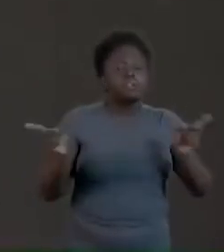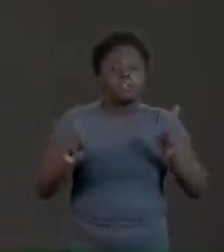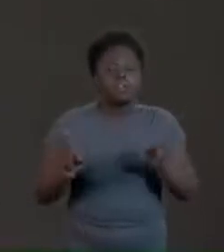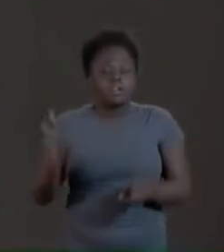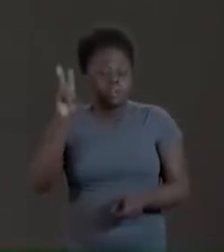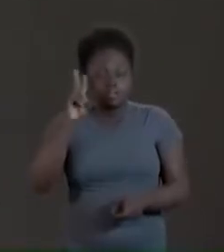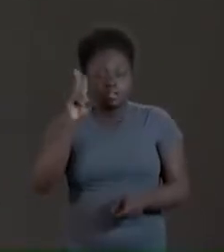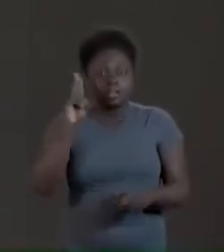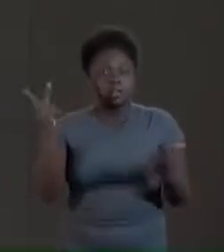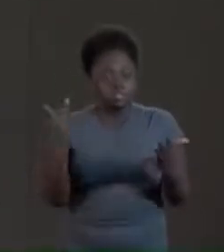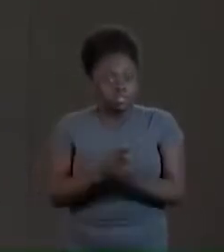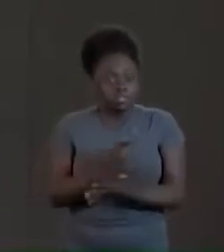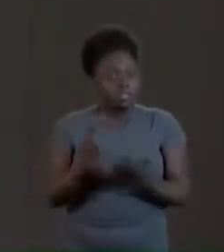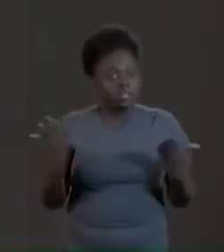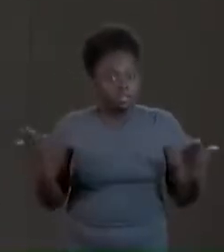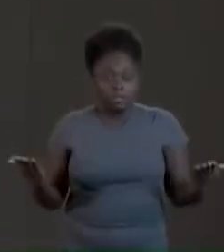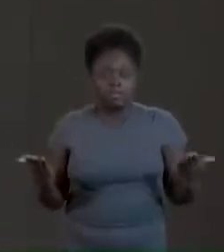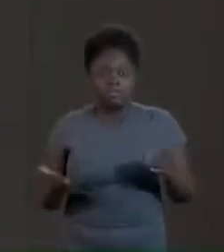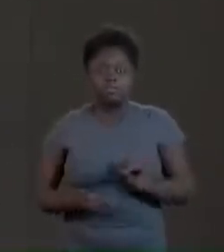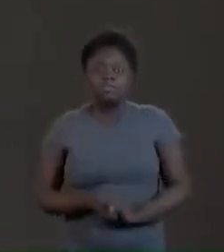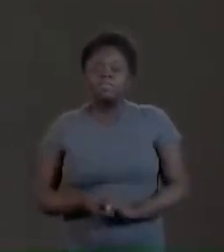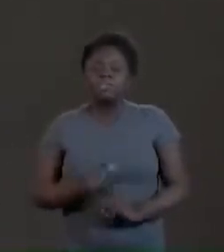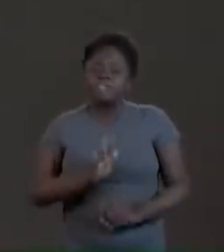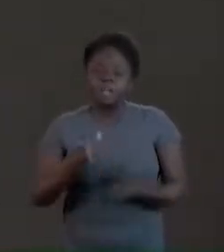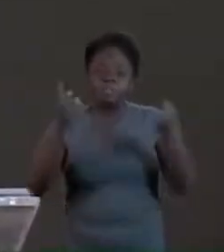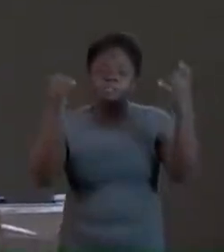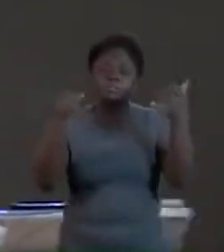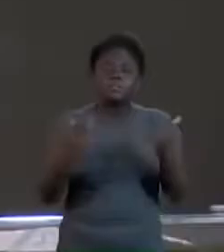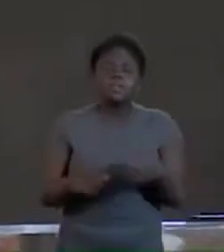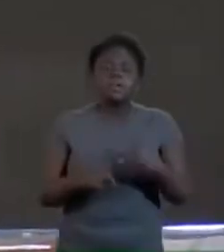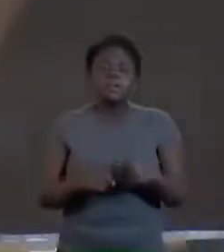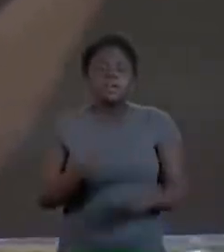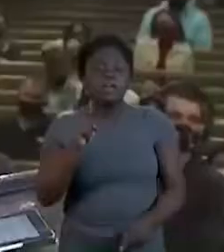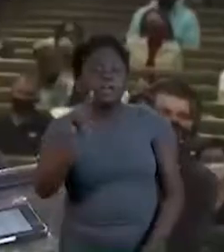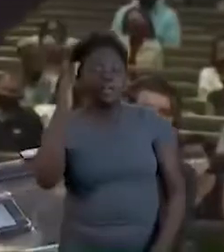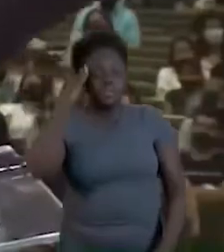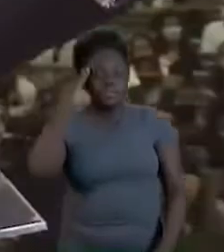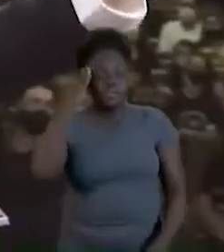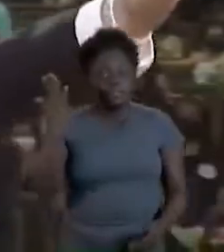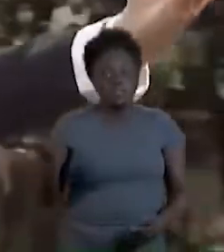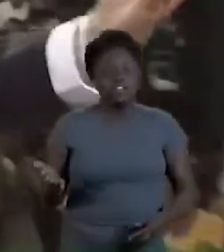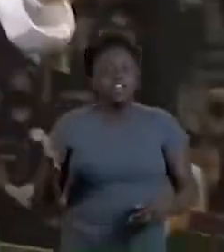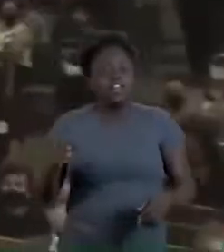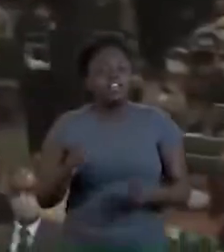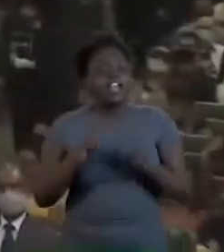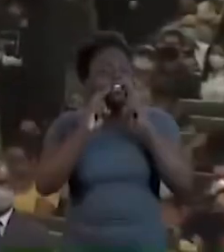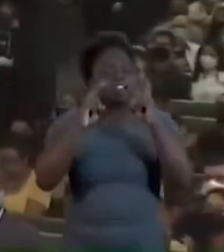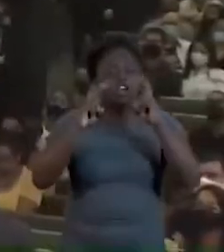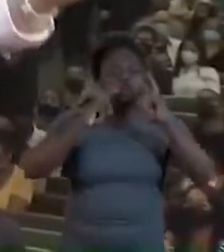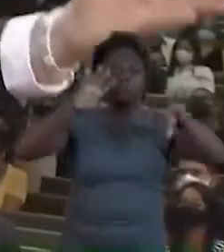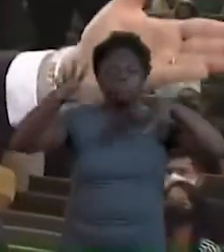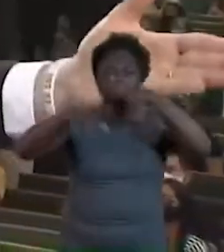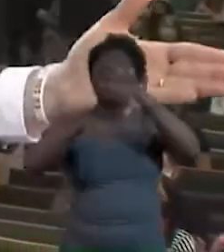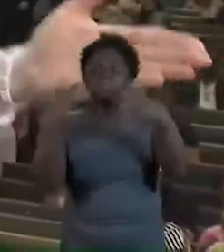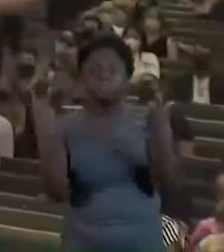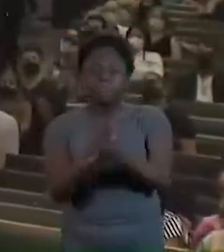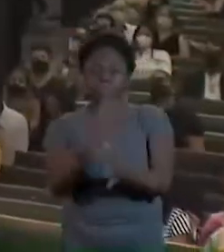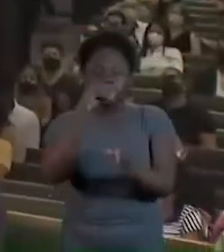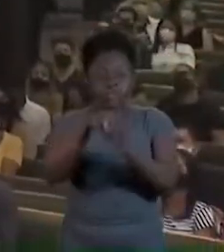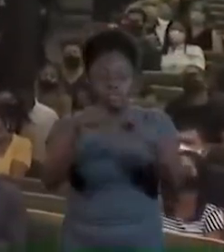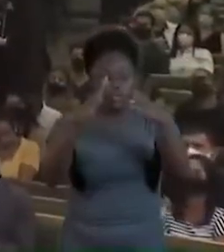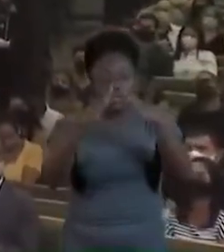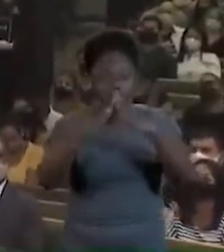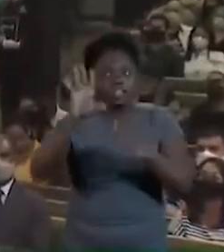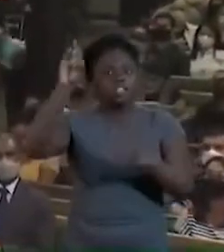história aconteceu desse jeito aqui, e desse jeito ela foi narrada para que você entenda que a tragédia, a gritaria, a confusão que está acontecendo lá dentro de sua casa,